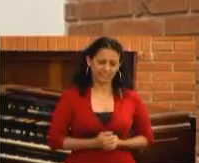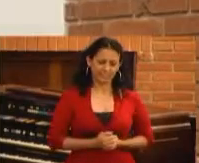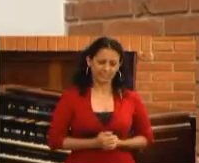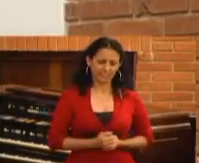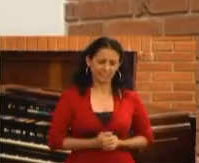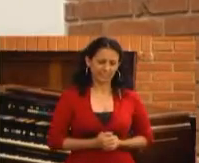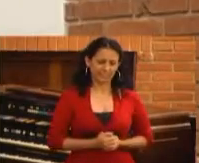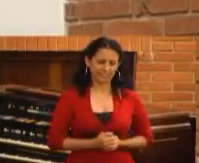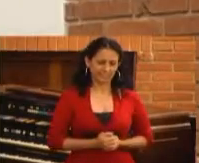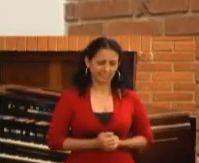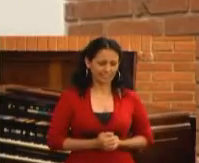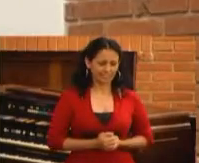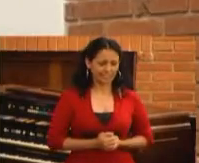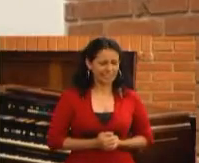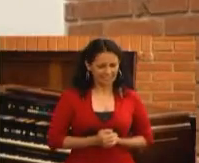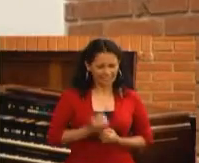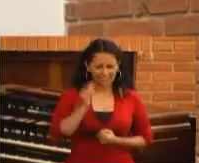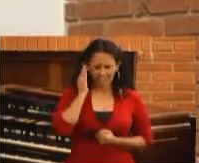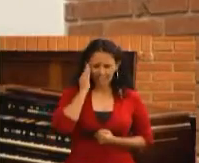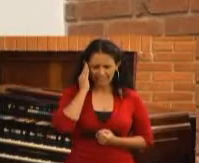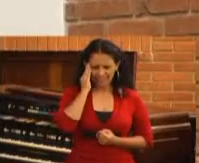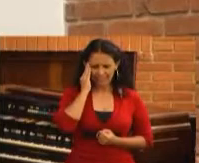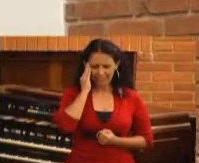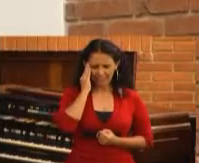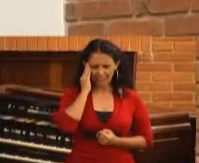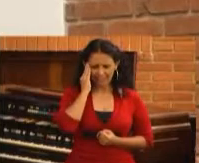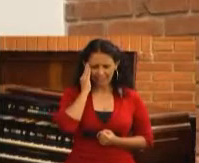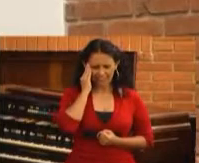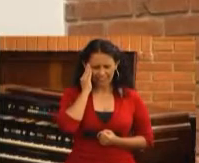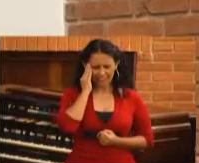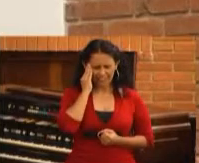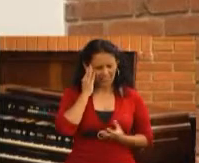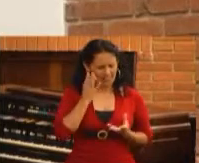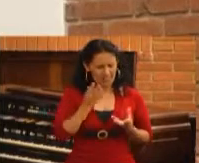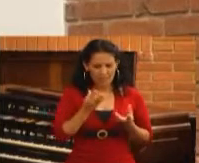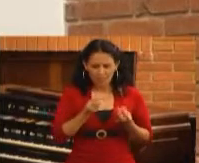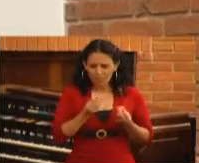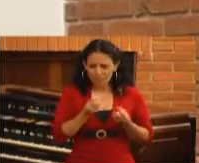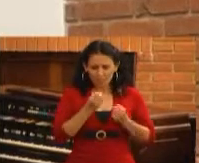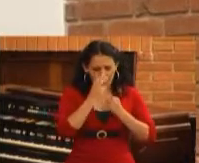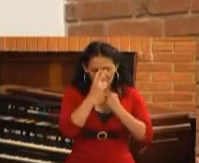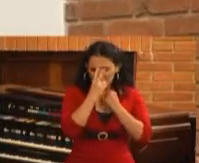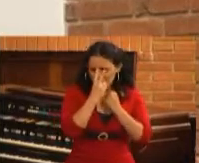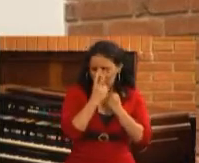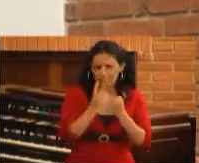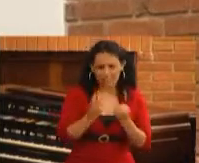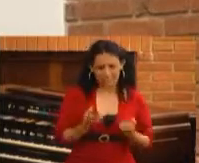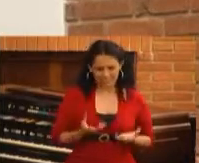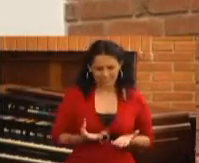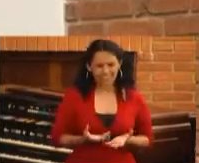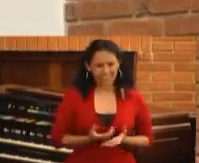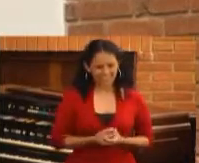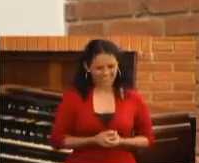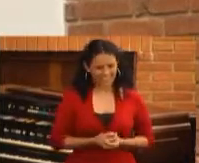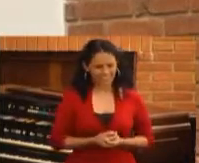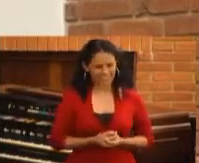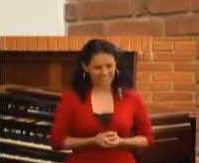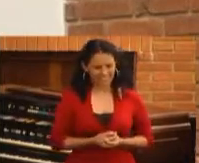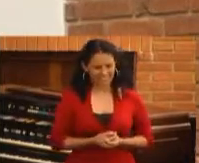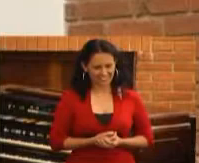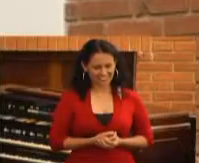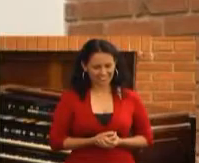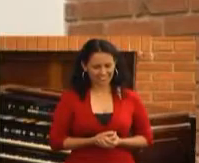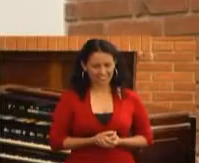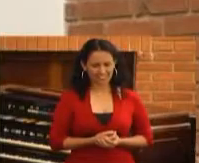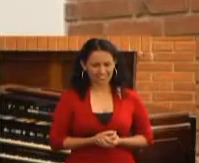É muito grande o entendimento dessa verdade. Vamos andar um pouquinho mais